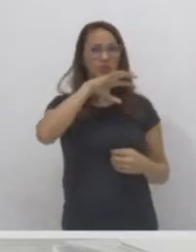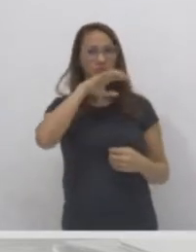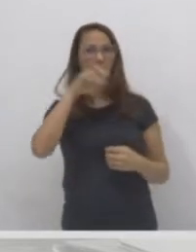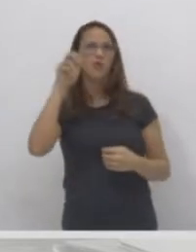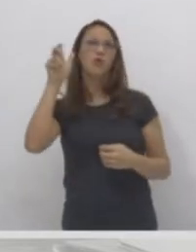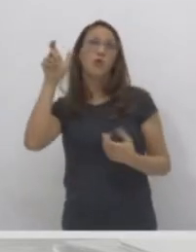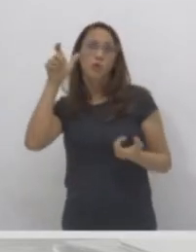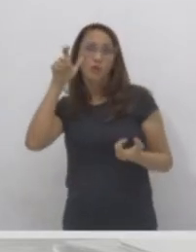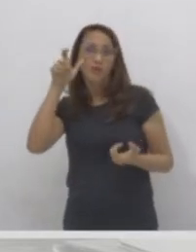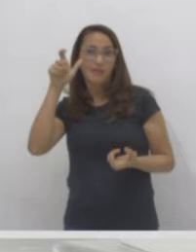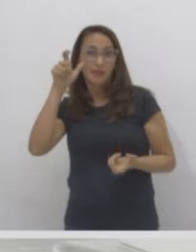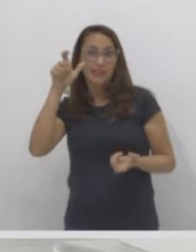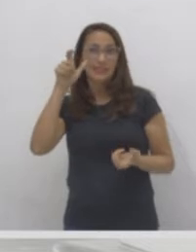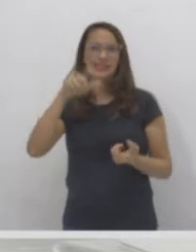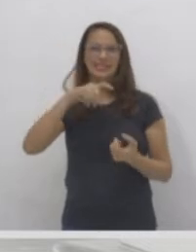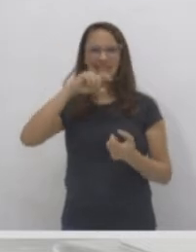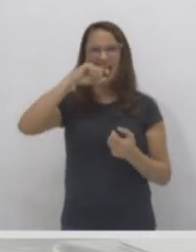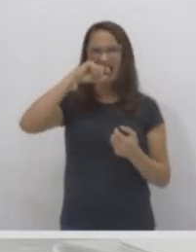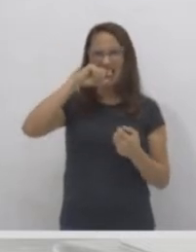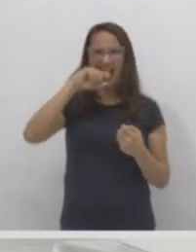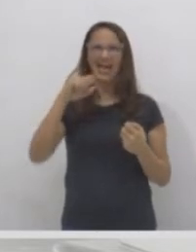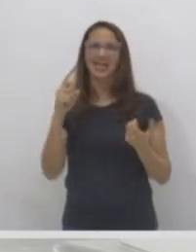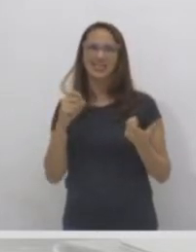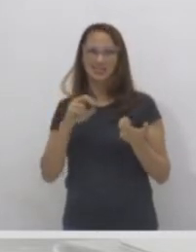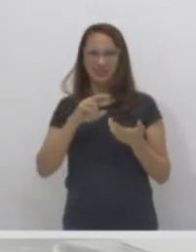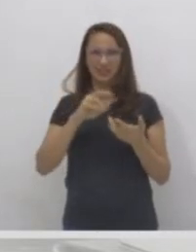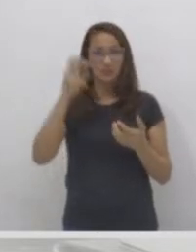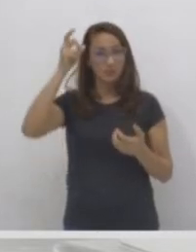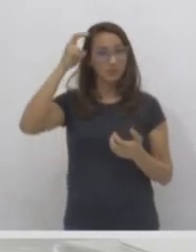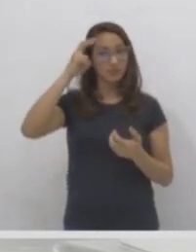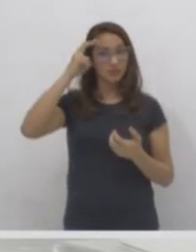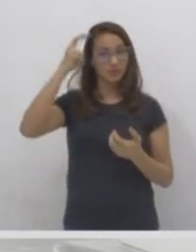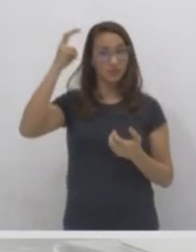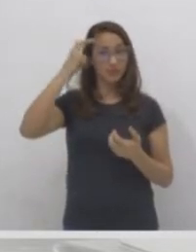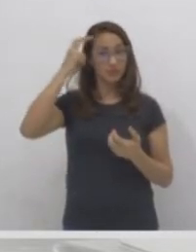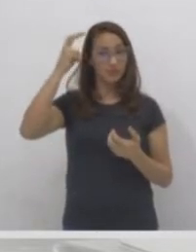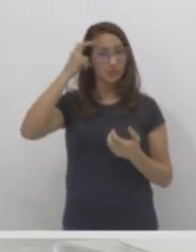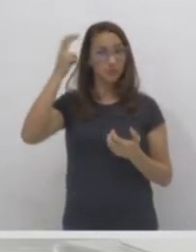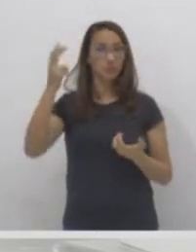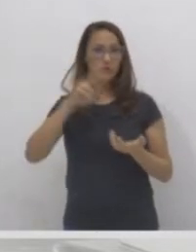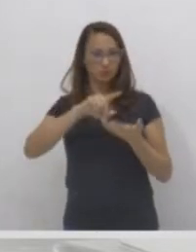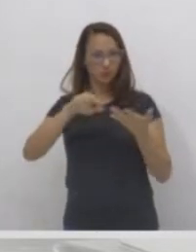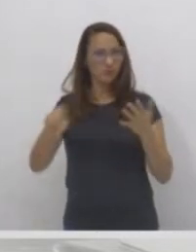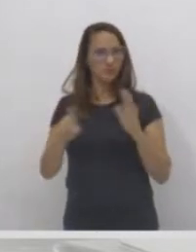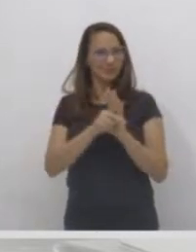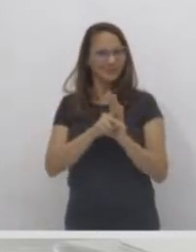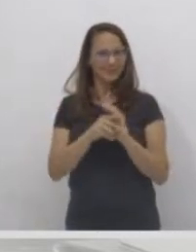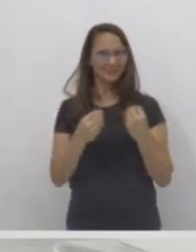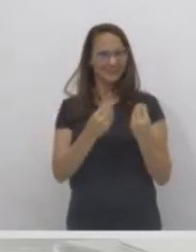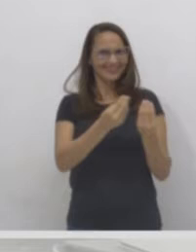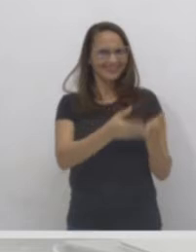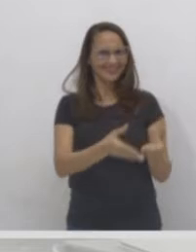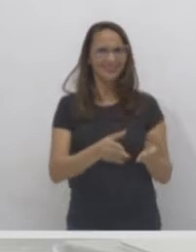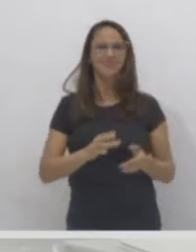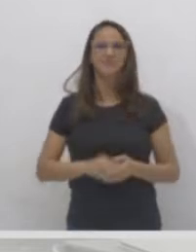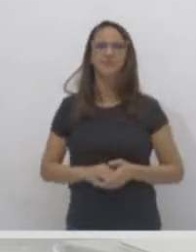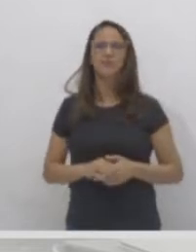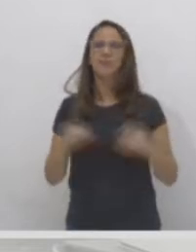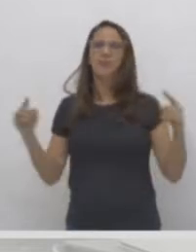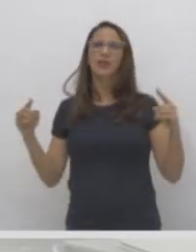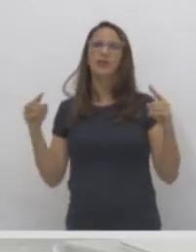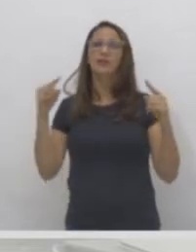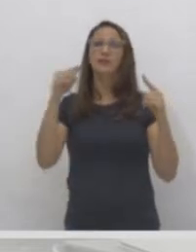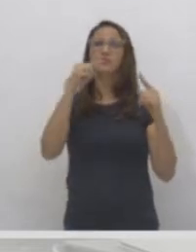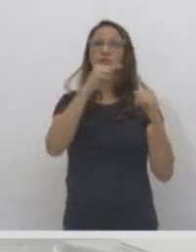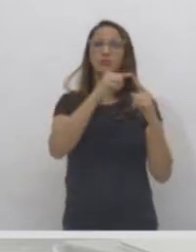aquele texto em parágrafo. Ok? A finalidade é gerar uma reflexão através de